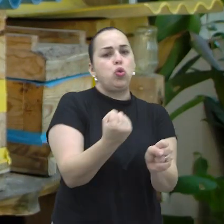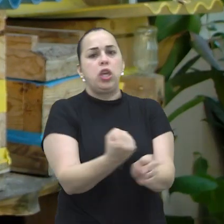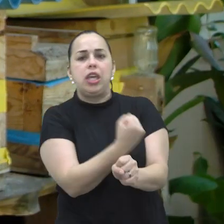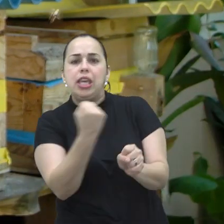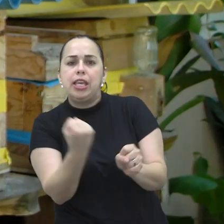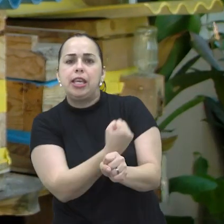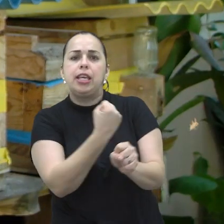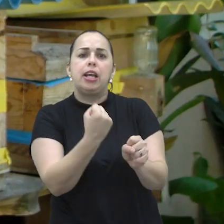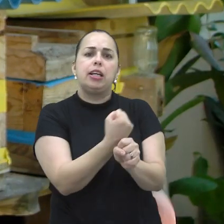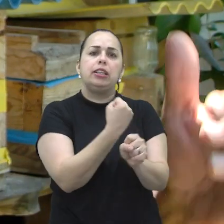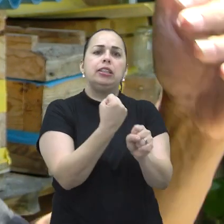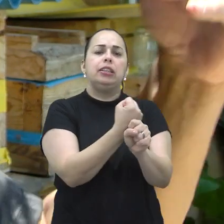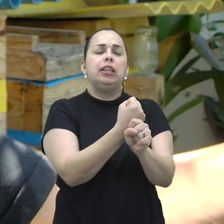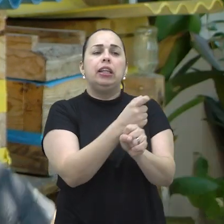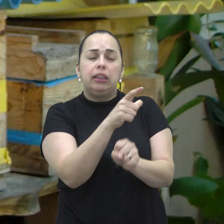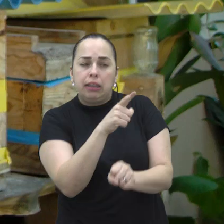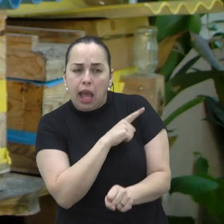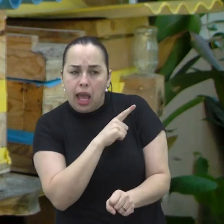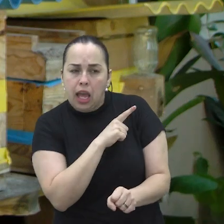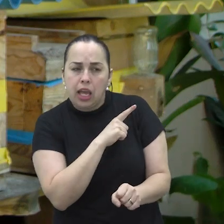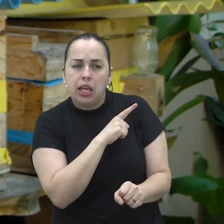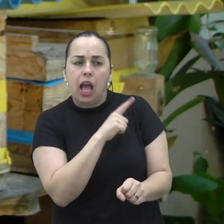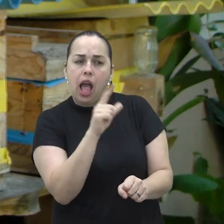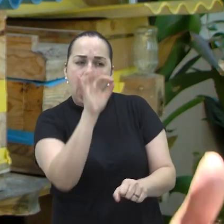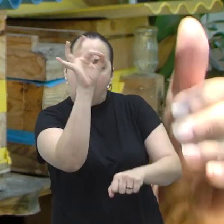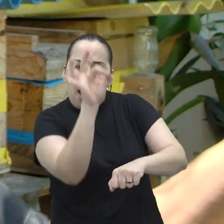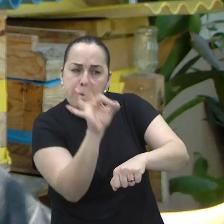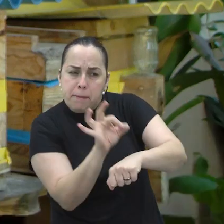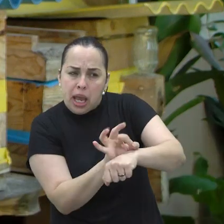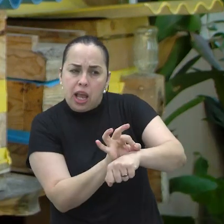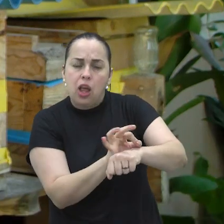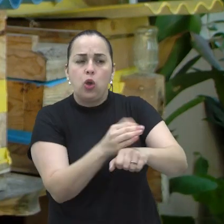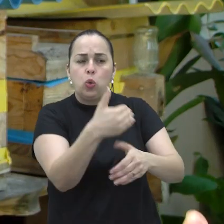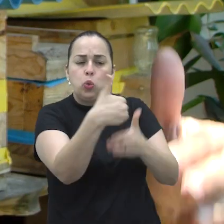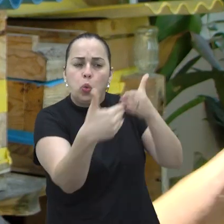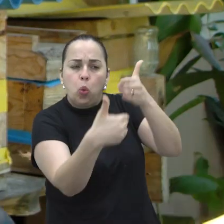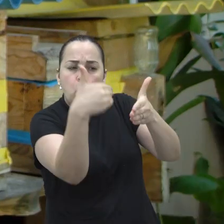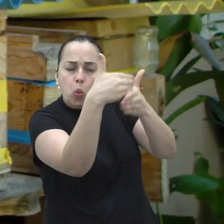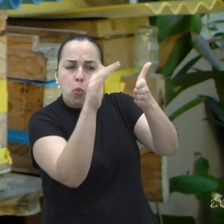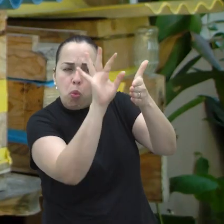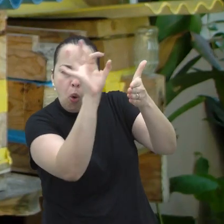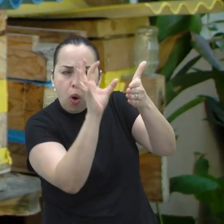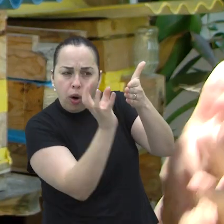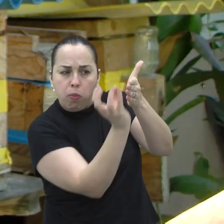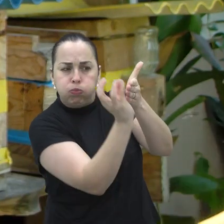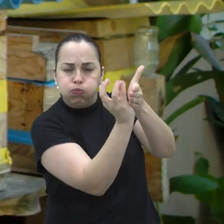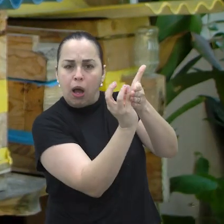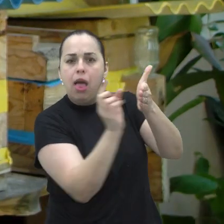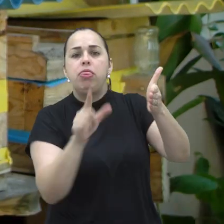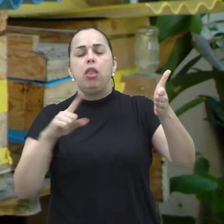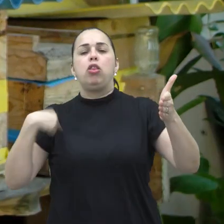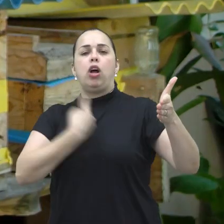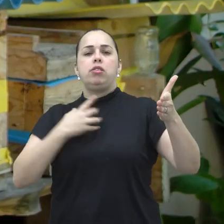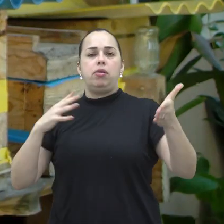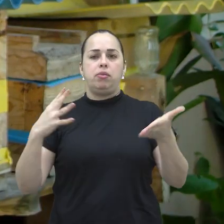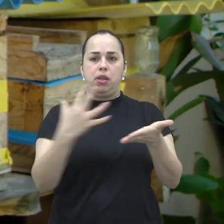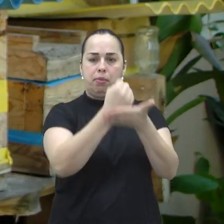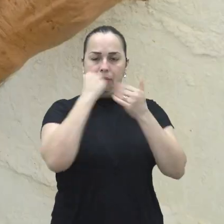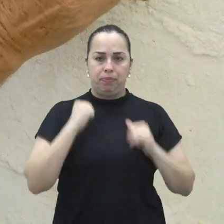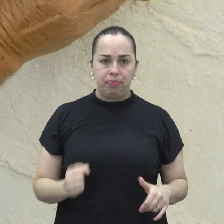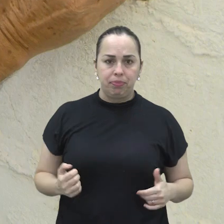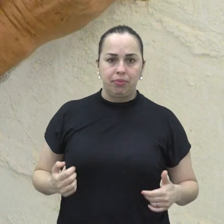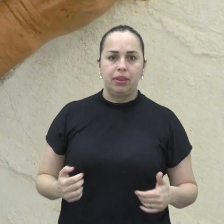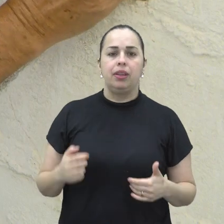tem alguma espécie de abelha em muro ou na parede, né, ou ocorre demolição, a gente vai lá e faz o resgate